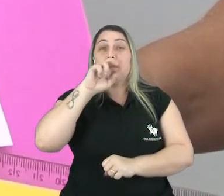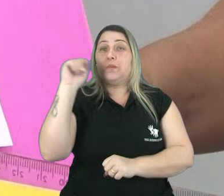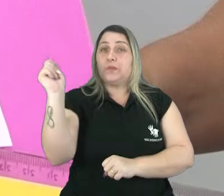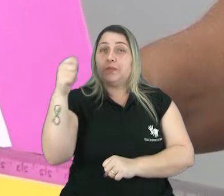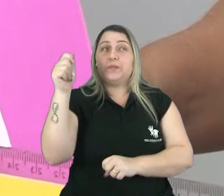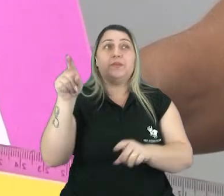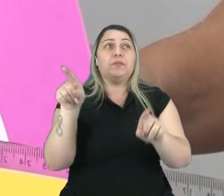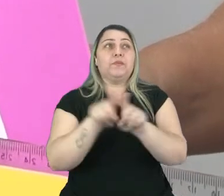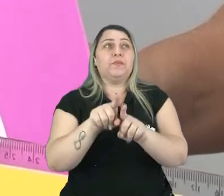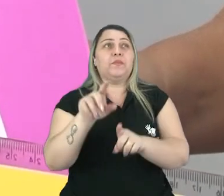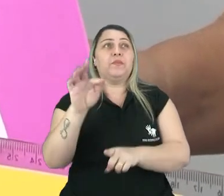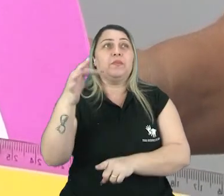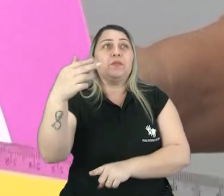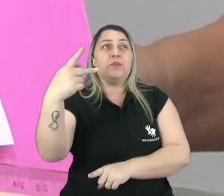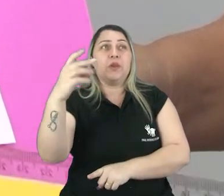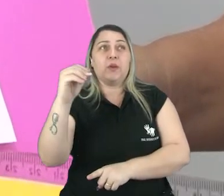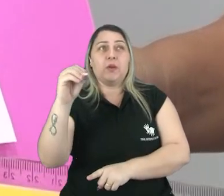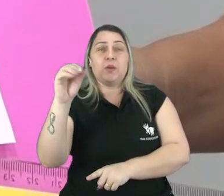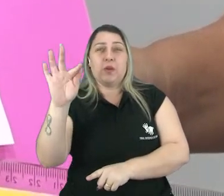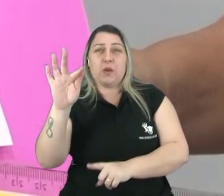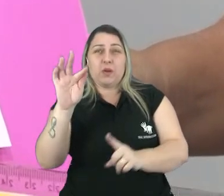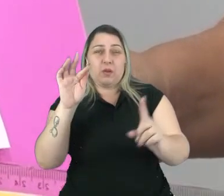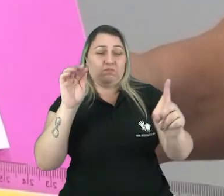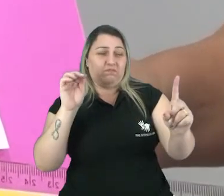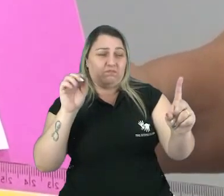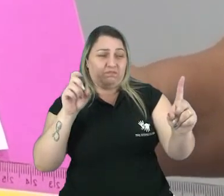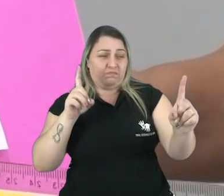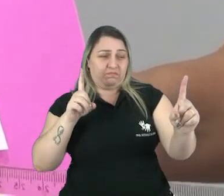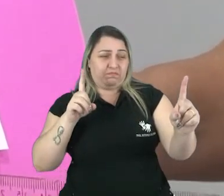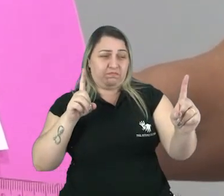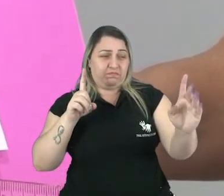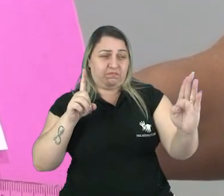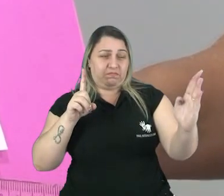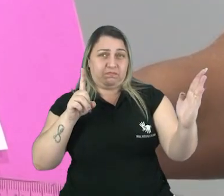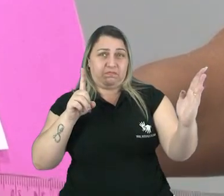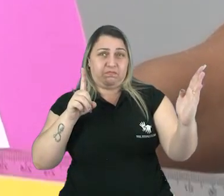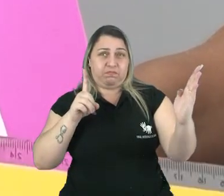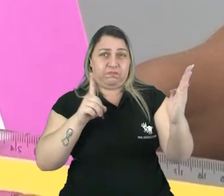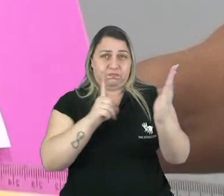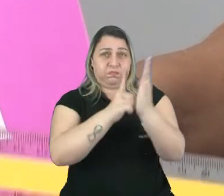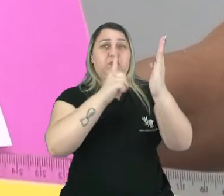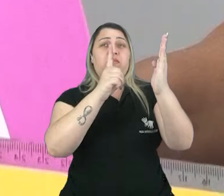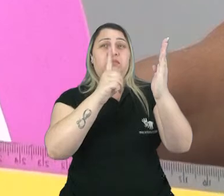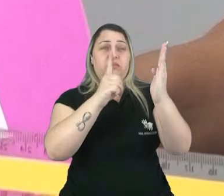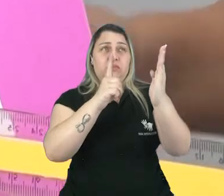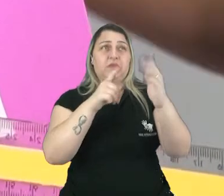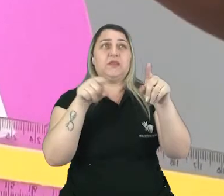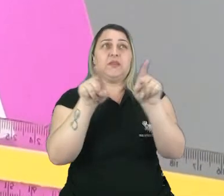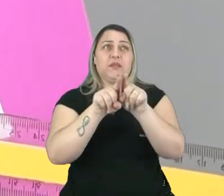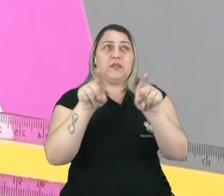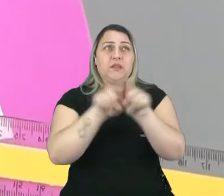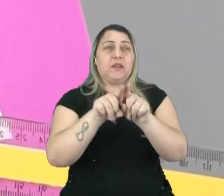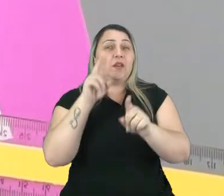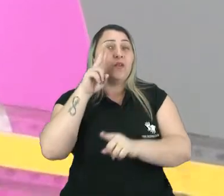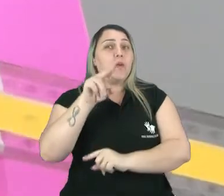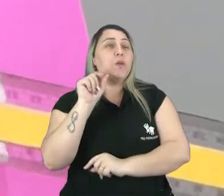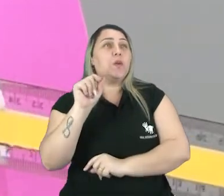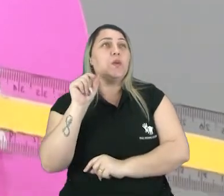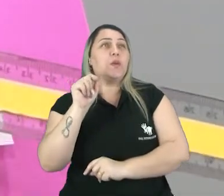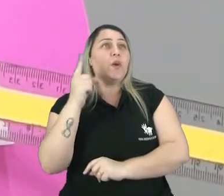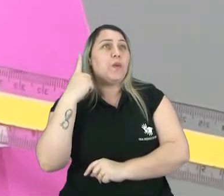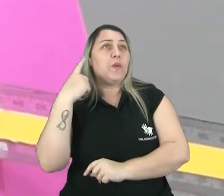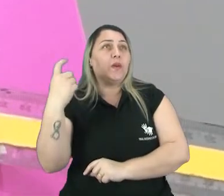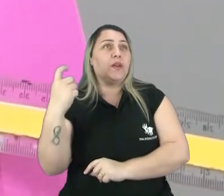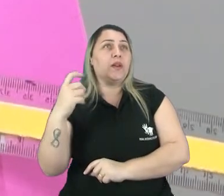também, pof. Se bateu-se, certo? Contra a parede. Então, aqui nós também vimos o que? Um